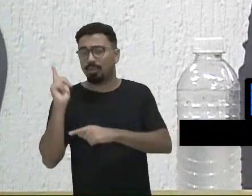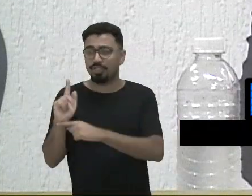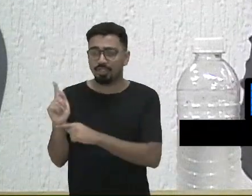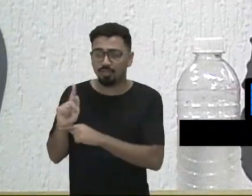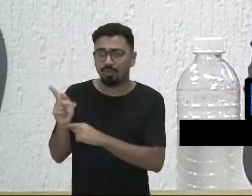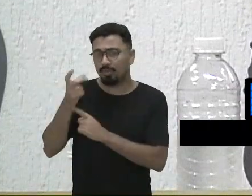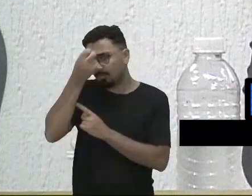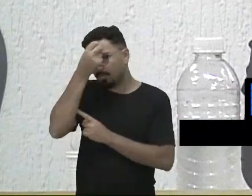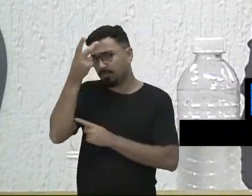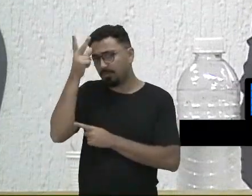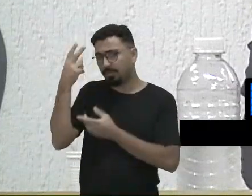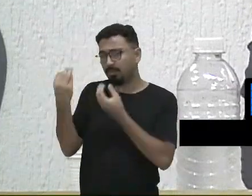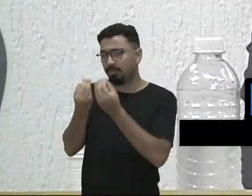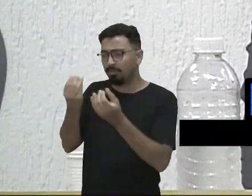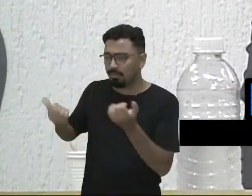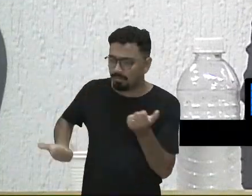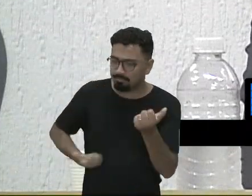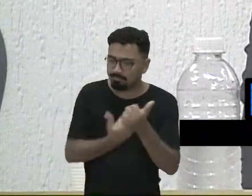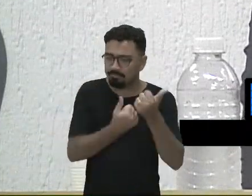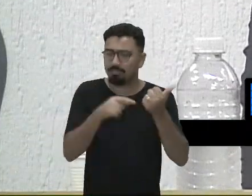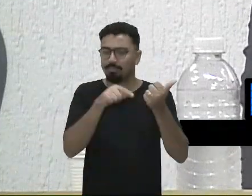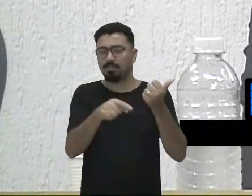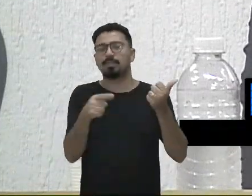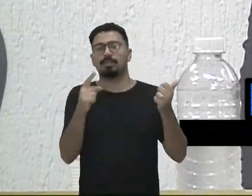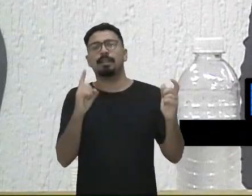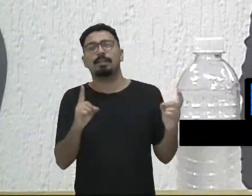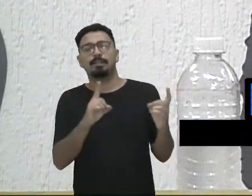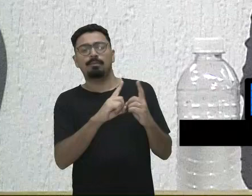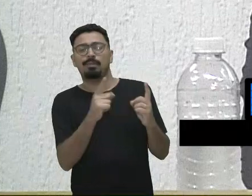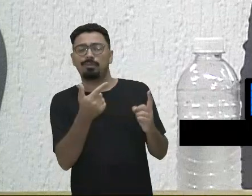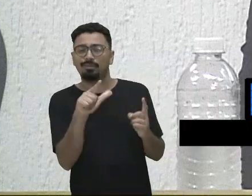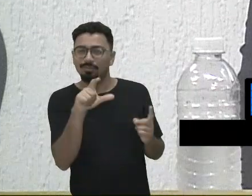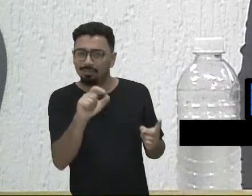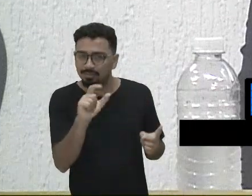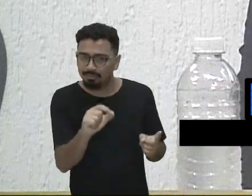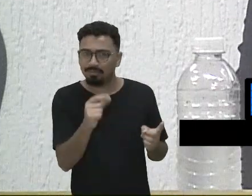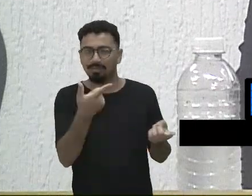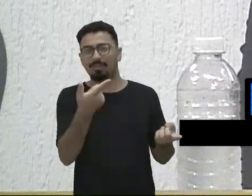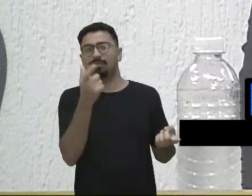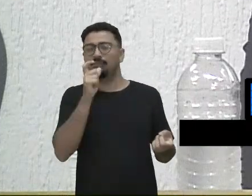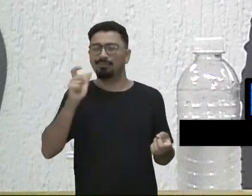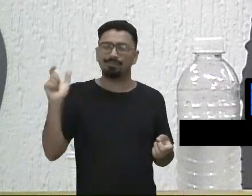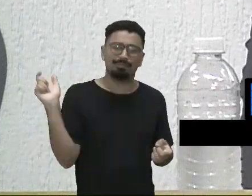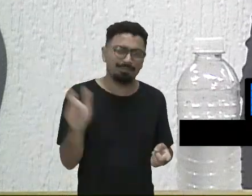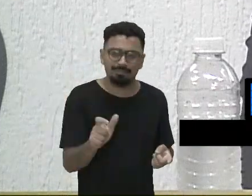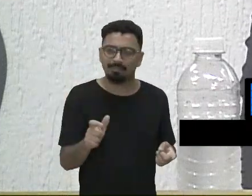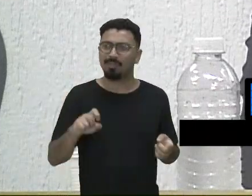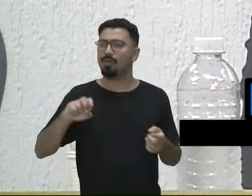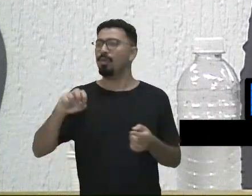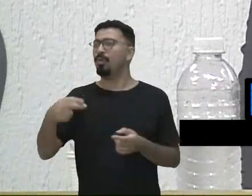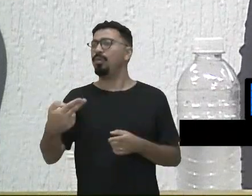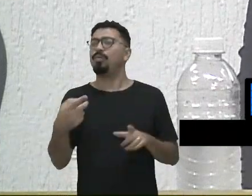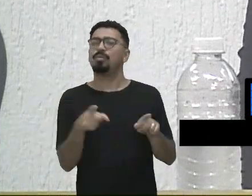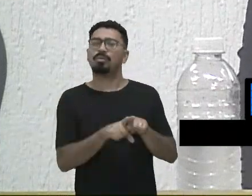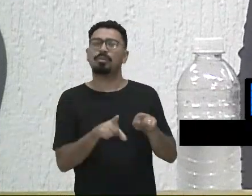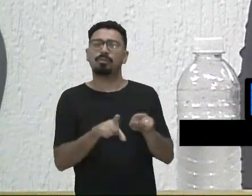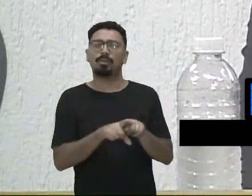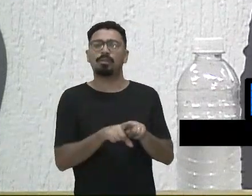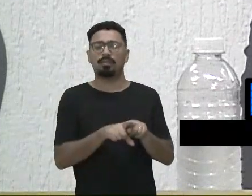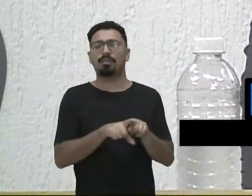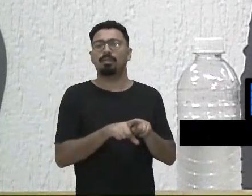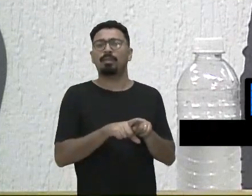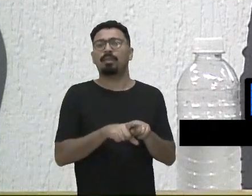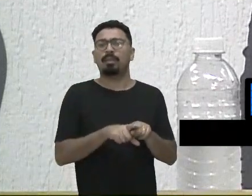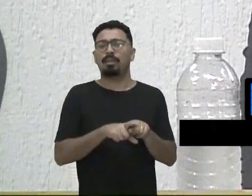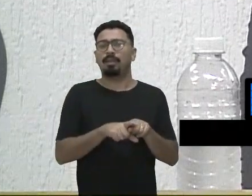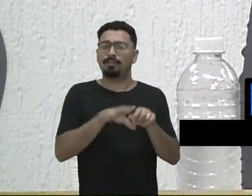para auxiliar para que aquele atendimento não gere uma ofensa, que não gere uma desqualificação daquela